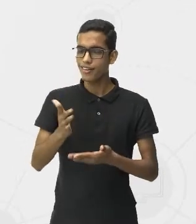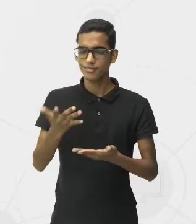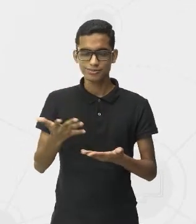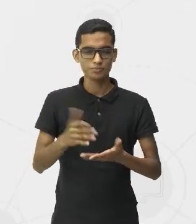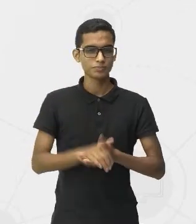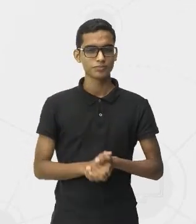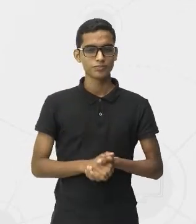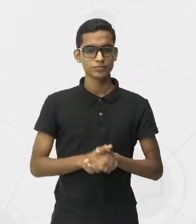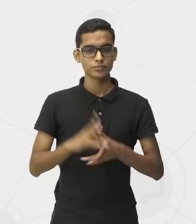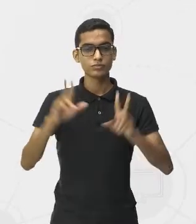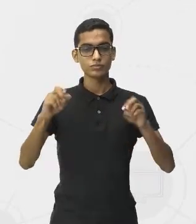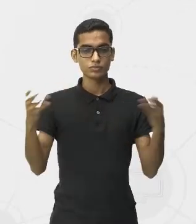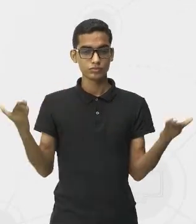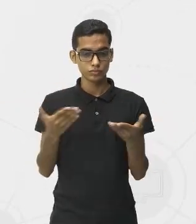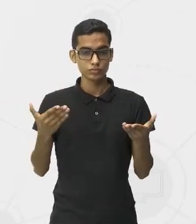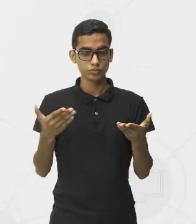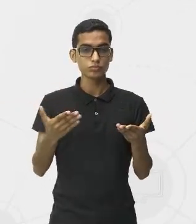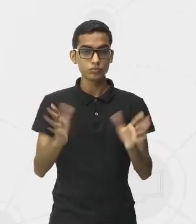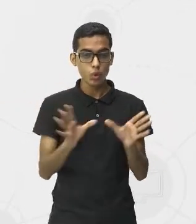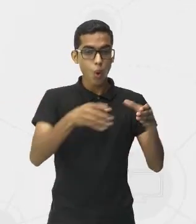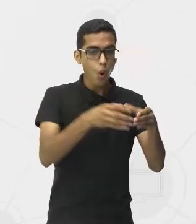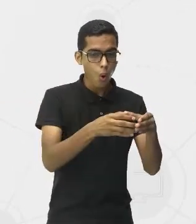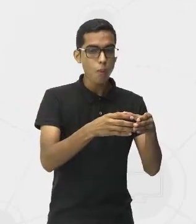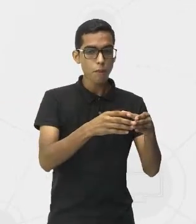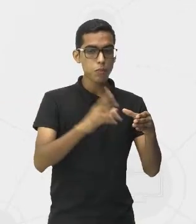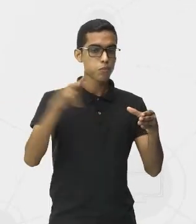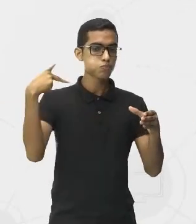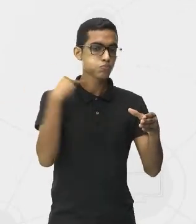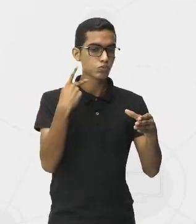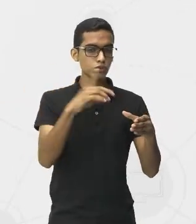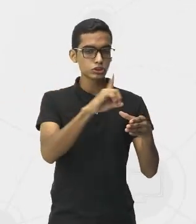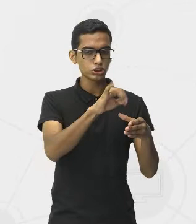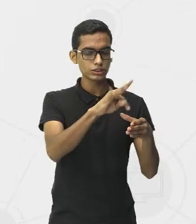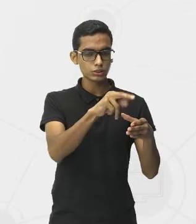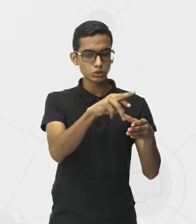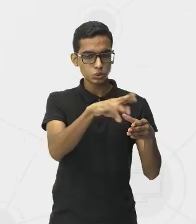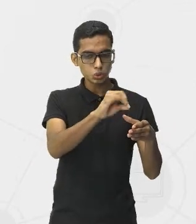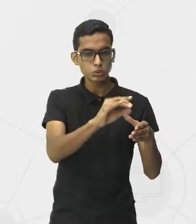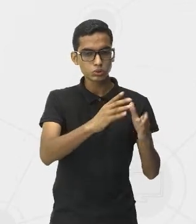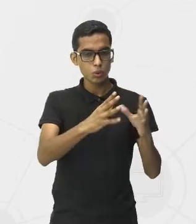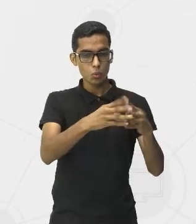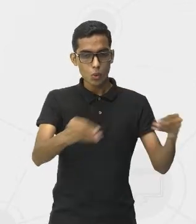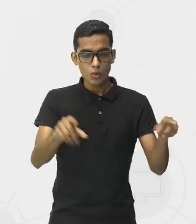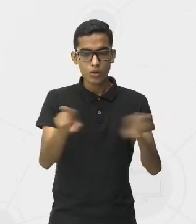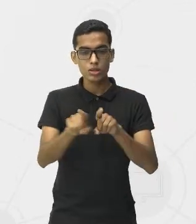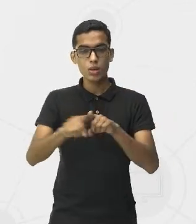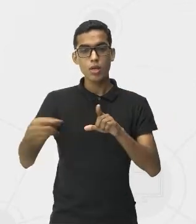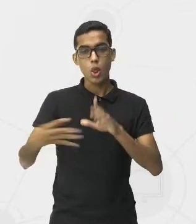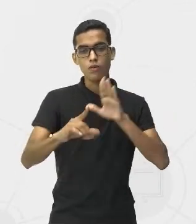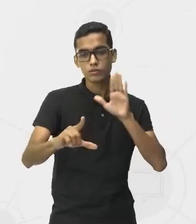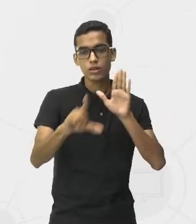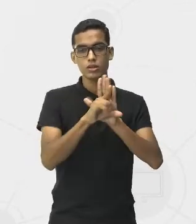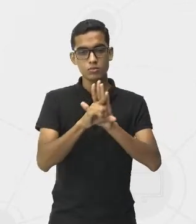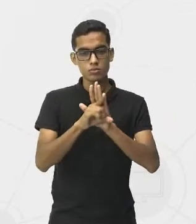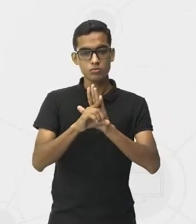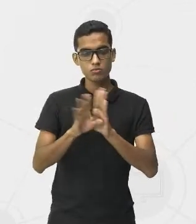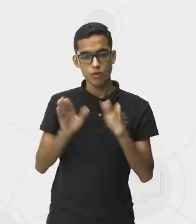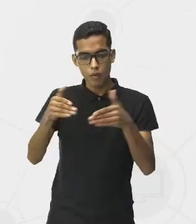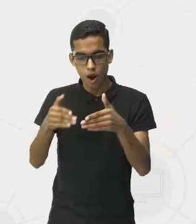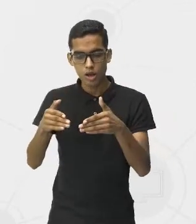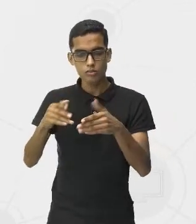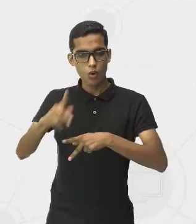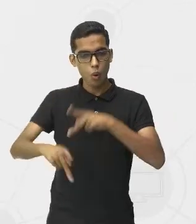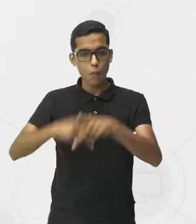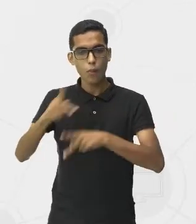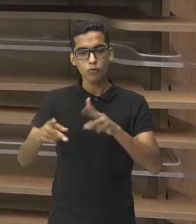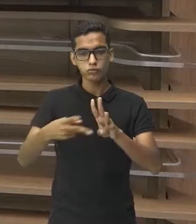E a temática da aula é a extinção do diretório e a nova legislação para os indígenas na Amazônia. Eu quero pedir para vocês uma